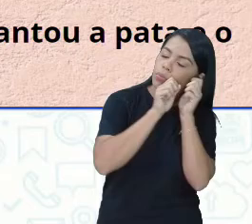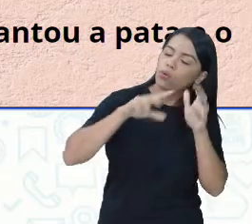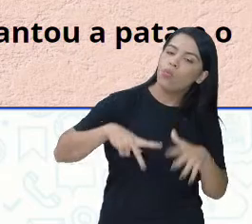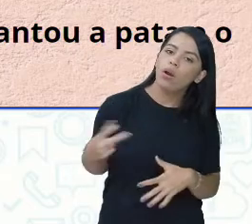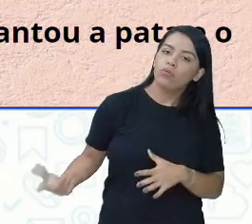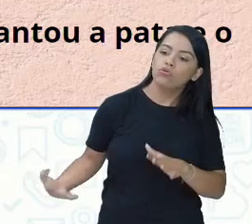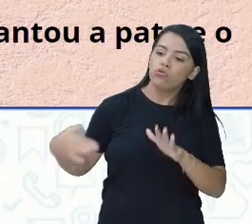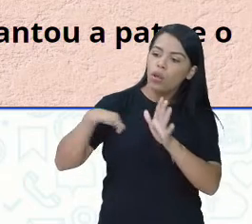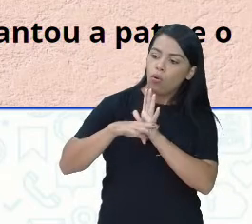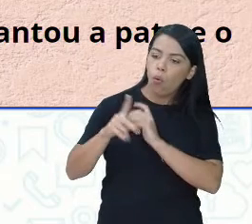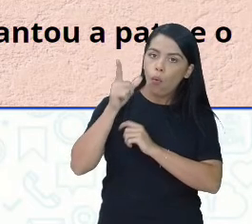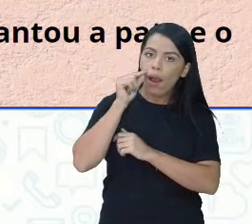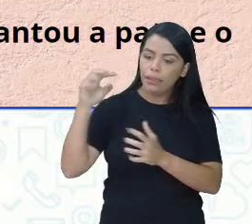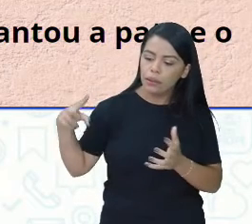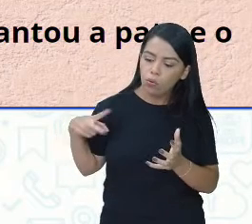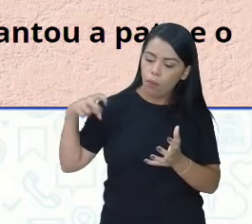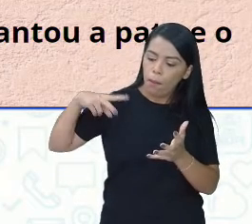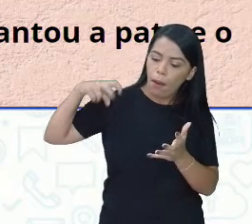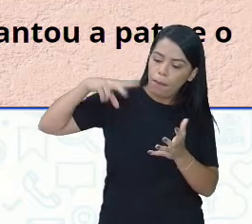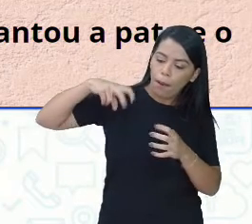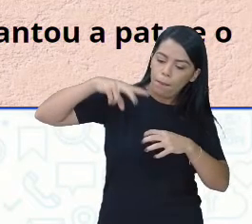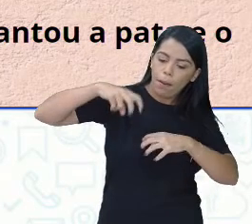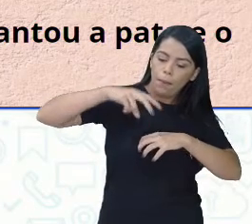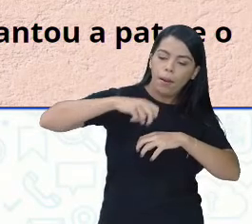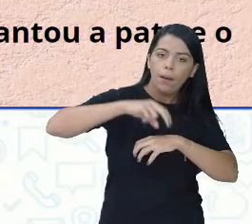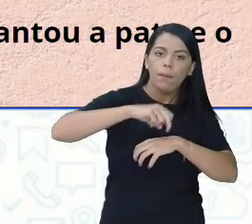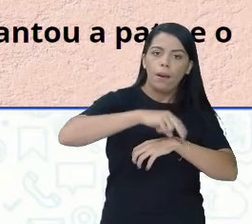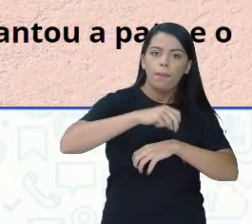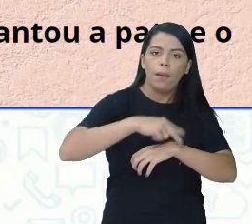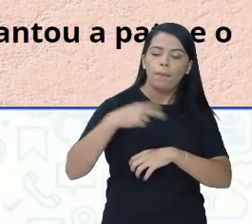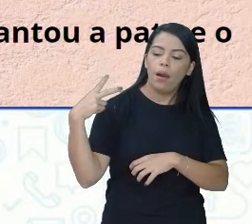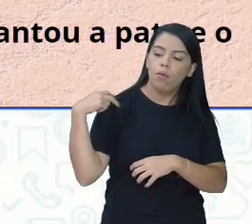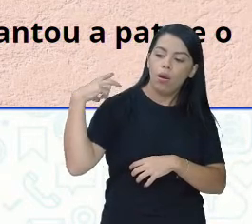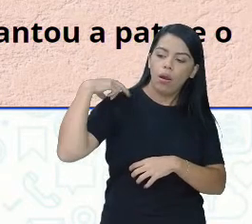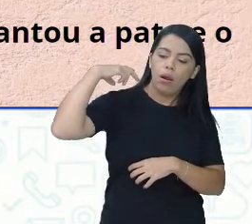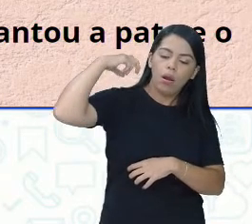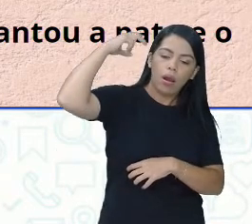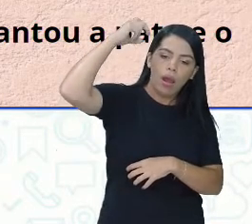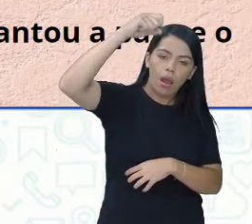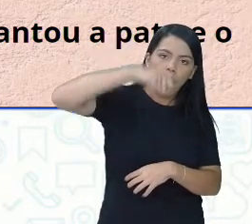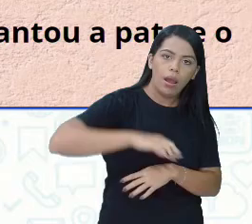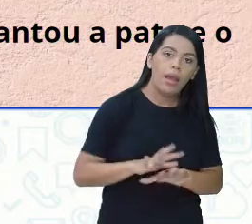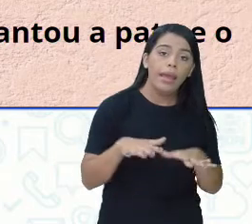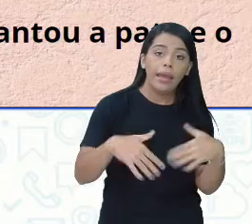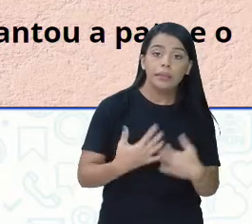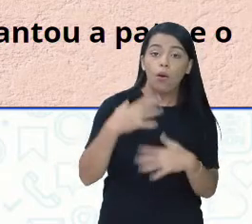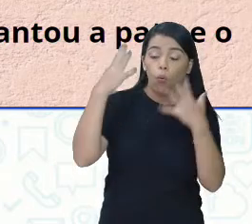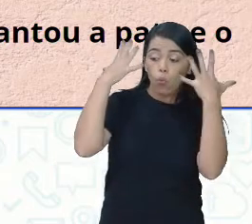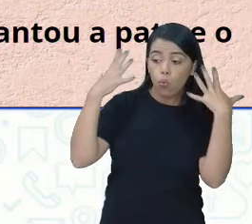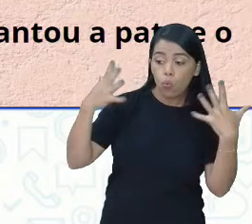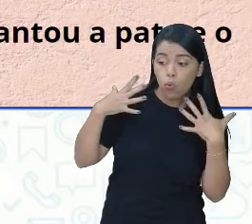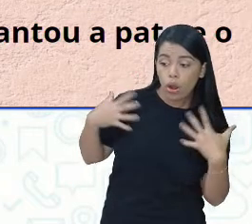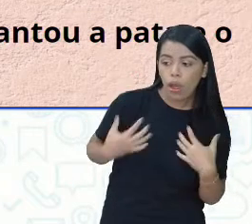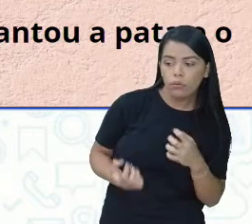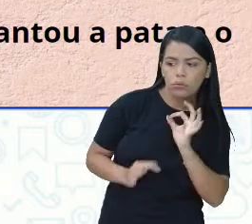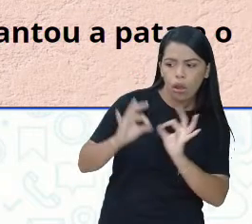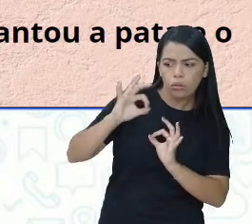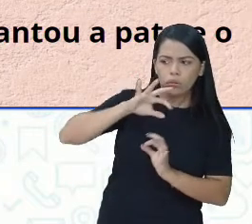leão acordou, pôs-lhe a pata em cima, abriu a bocarra e preparou-se para